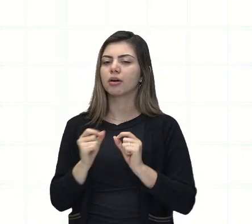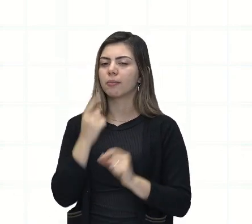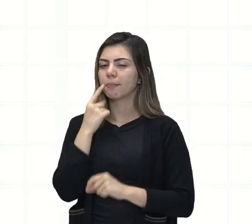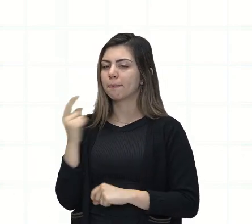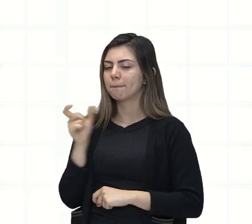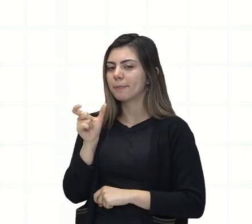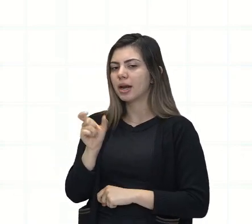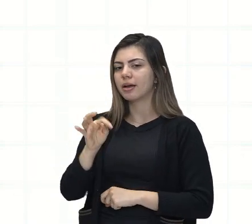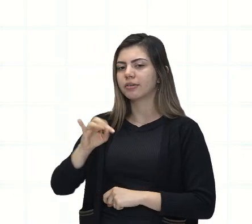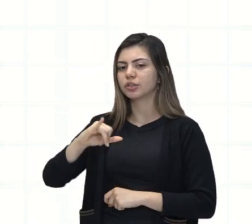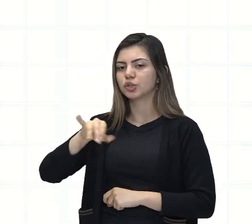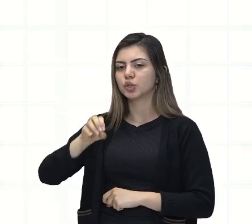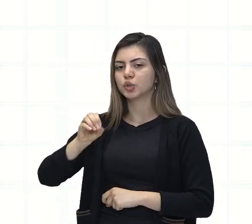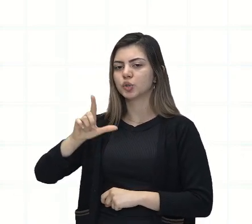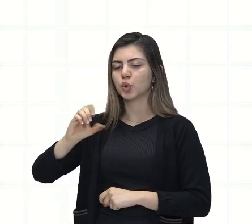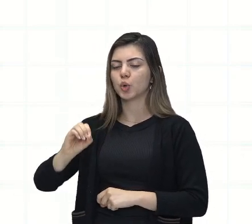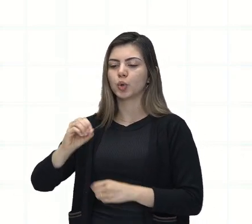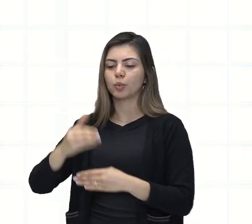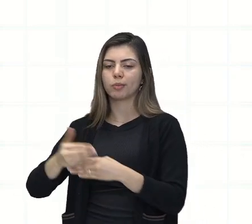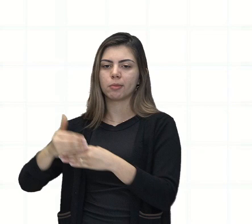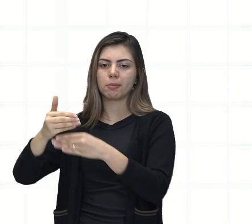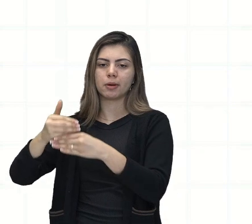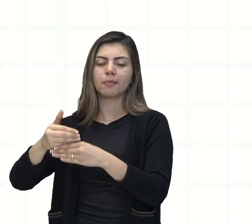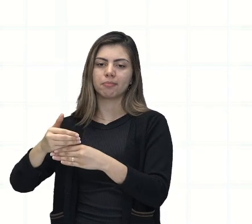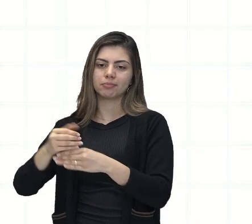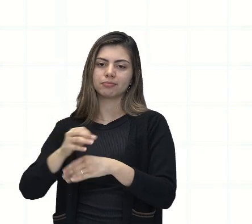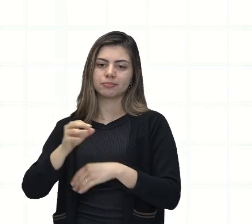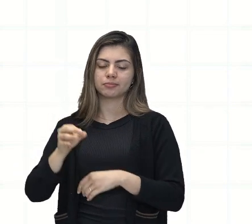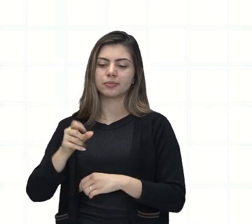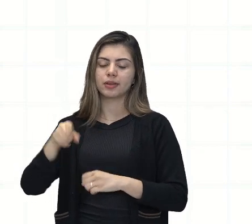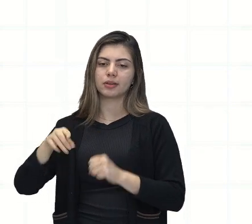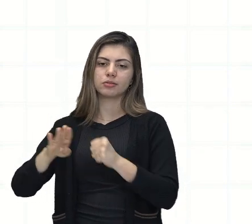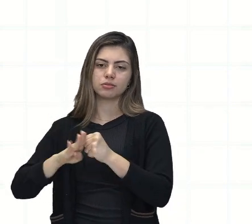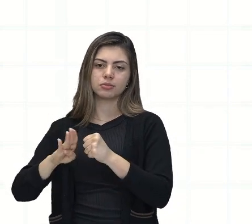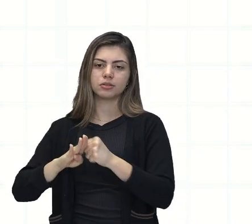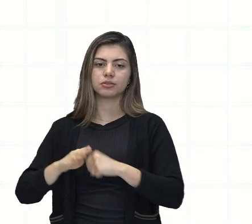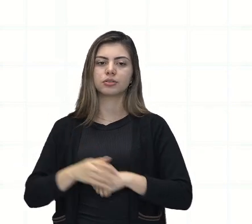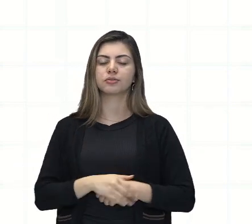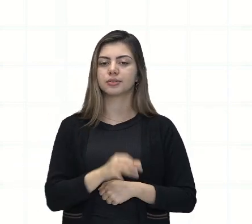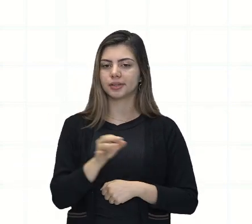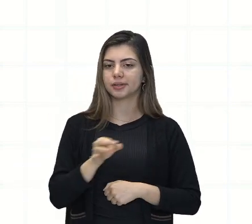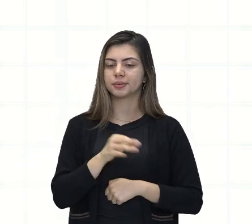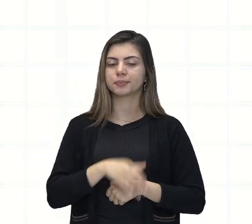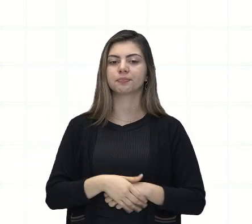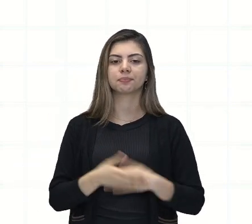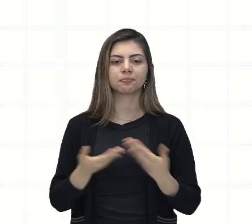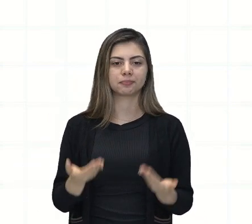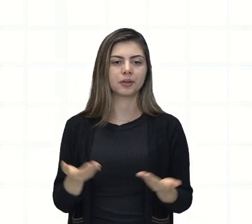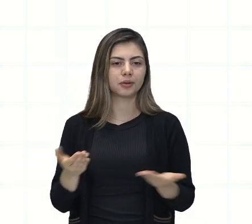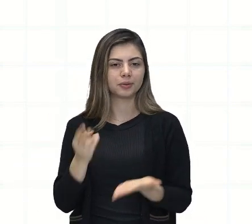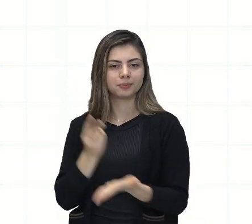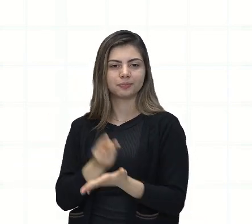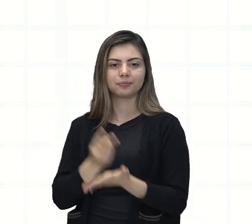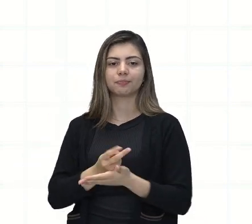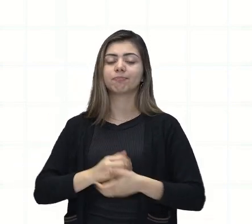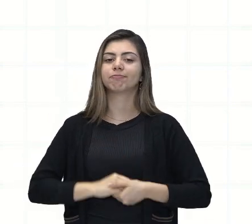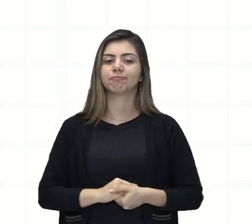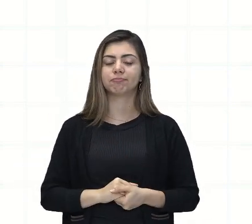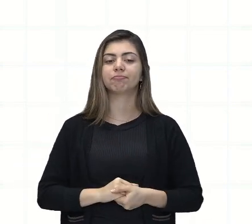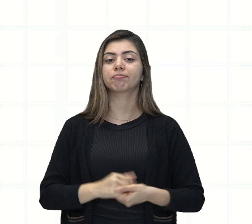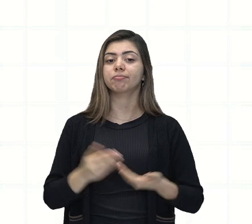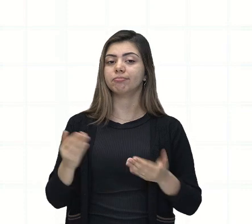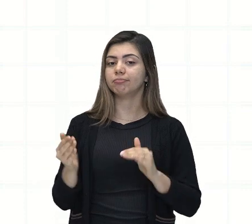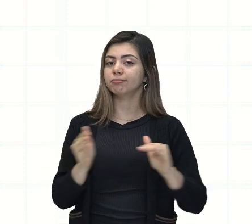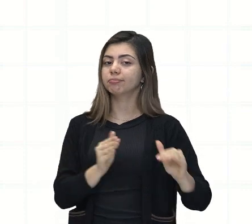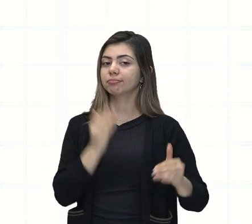palavra de quantidade está se referindo ao qual ser? Tijolos. Certinho? Então, simbora. Vamos